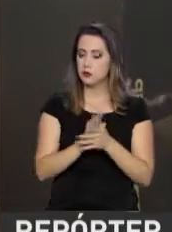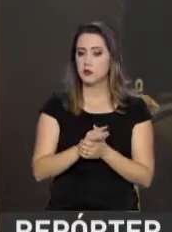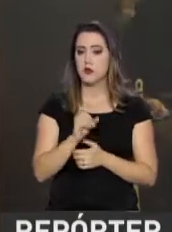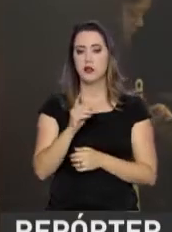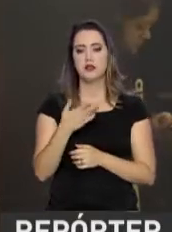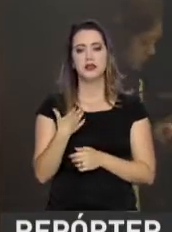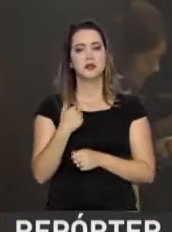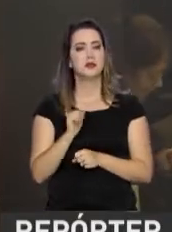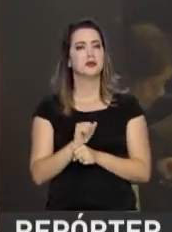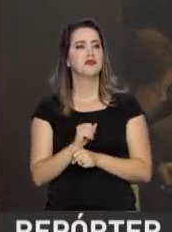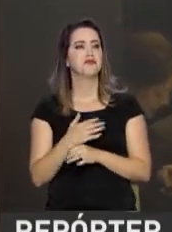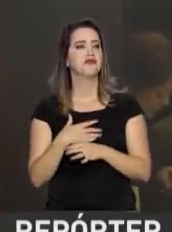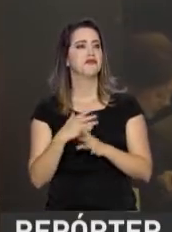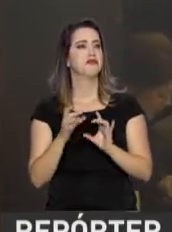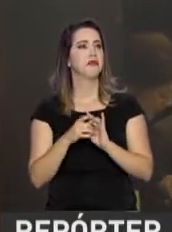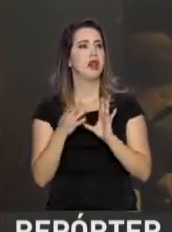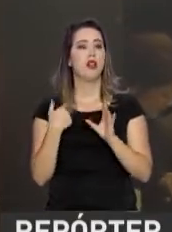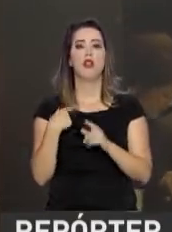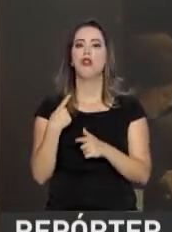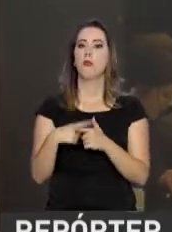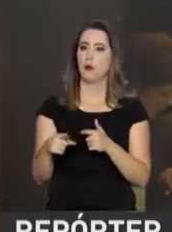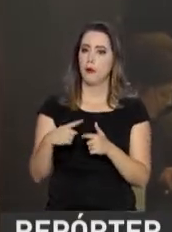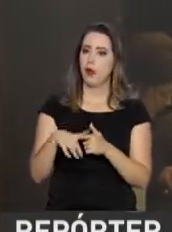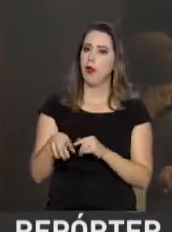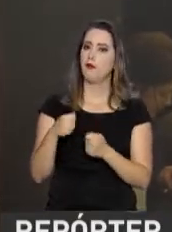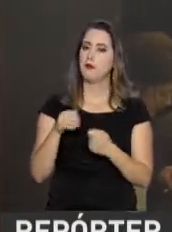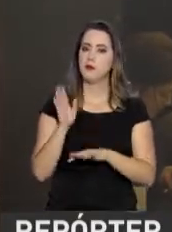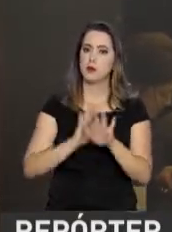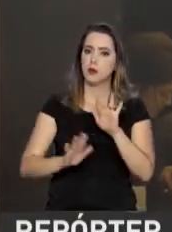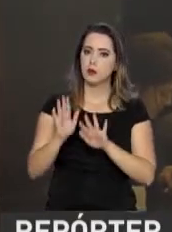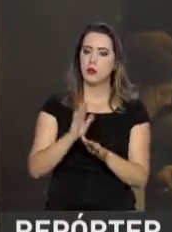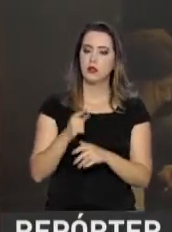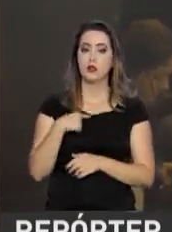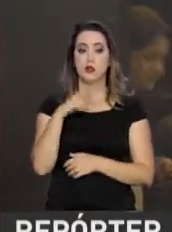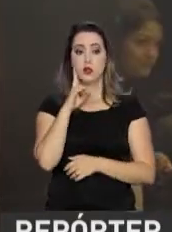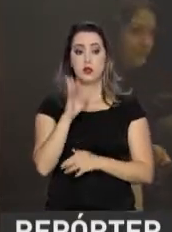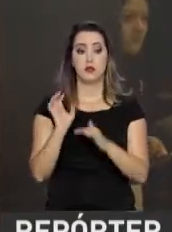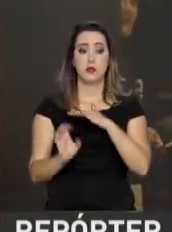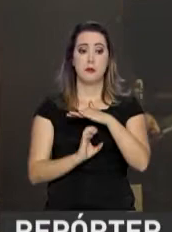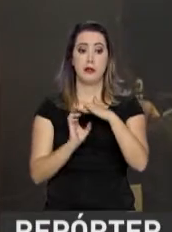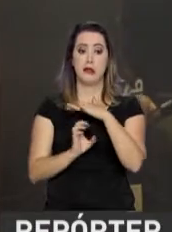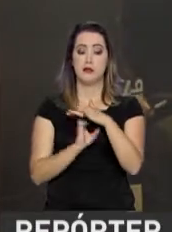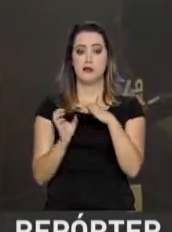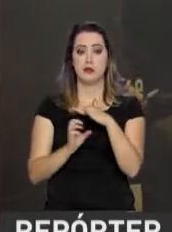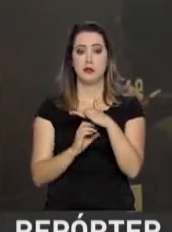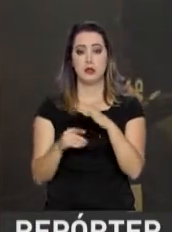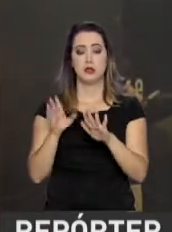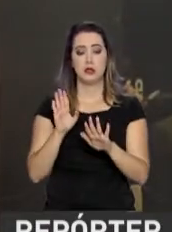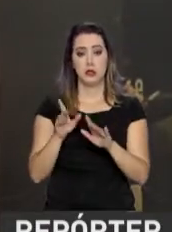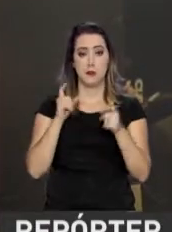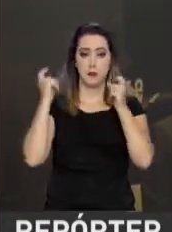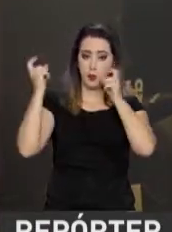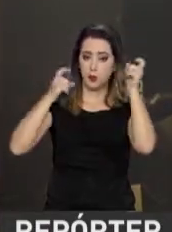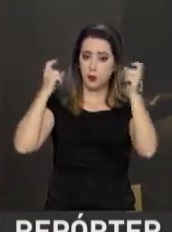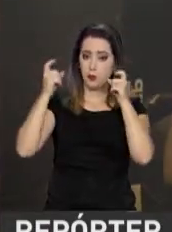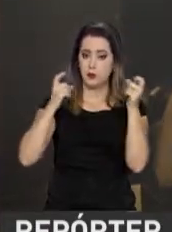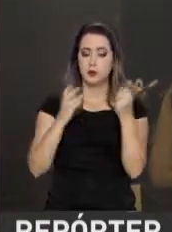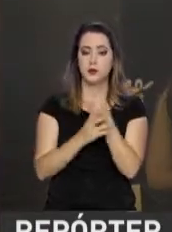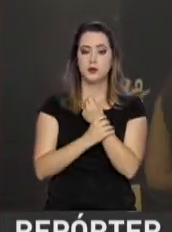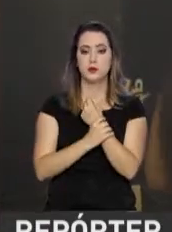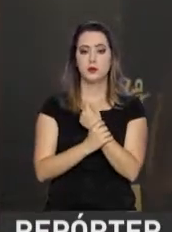guarda você vai ter problema o que nós vemos hoje empresas normalmente que se preocupam com segurança